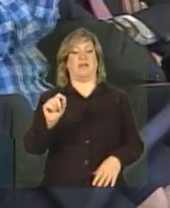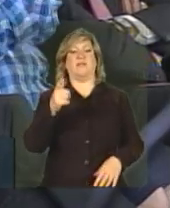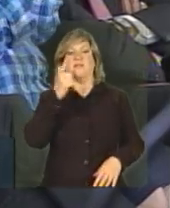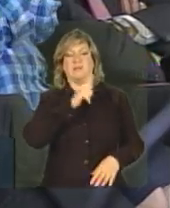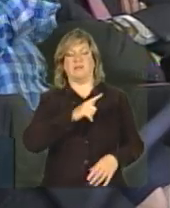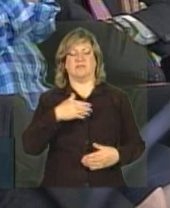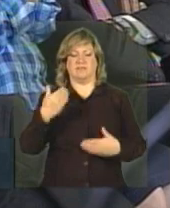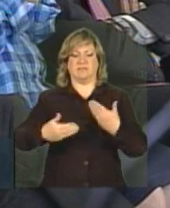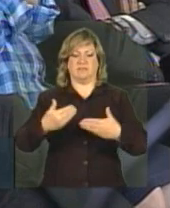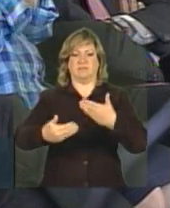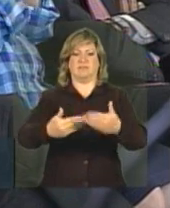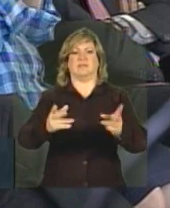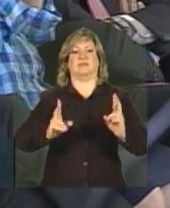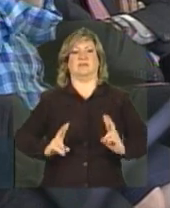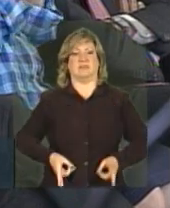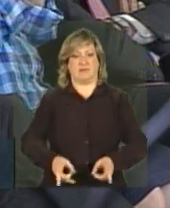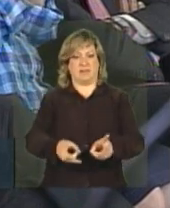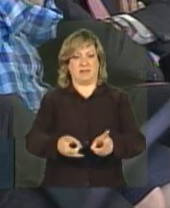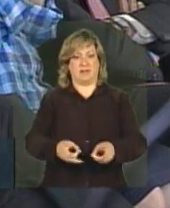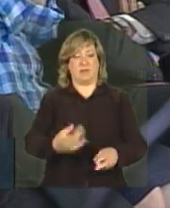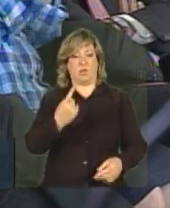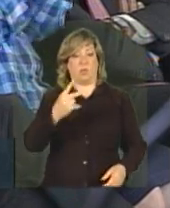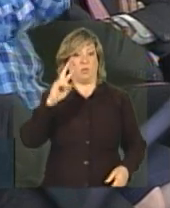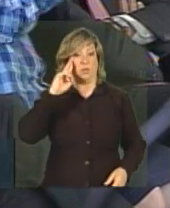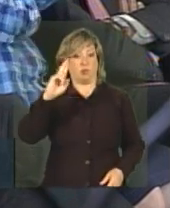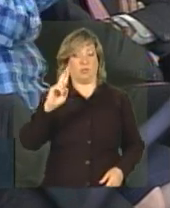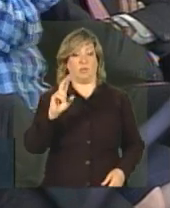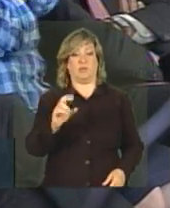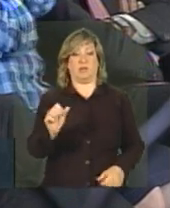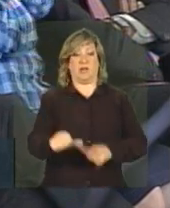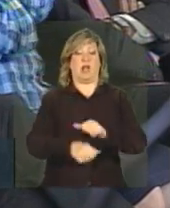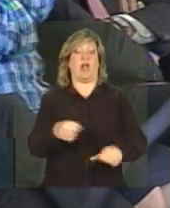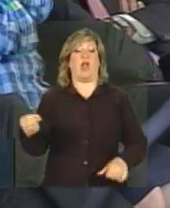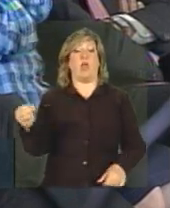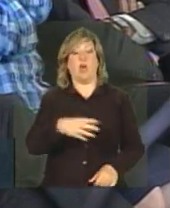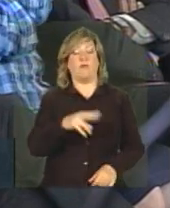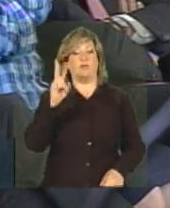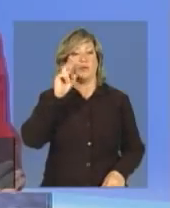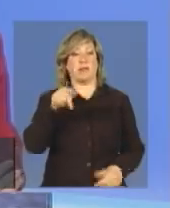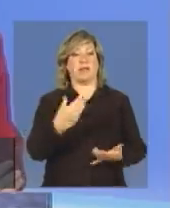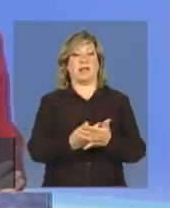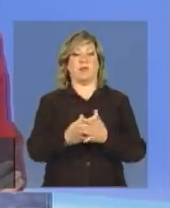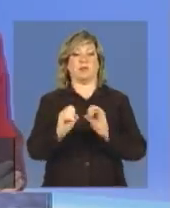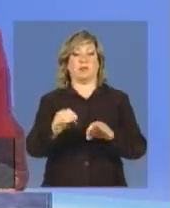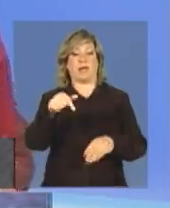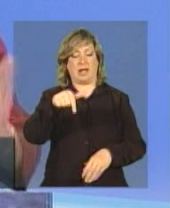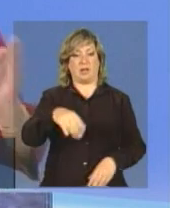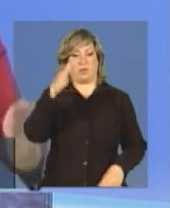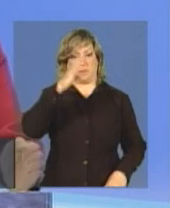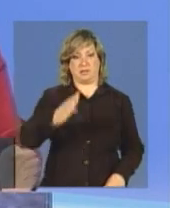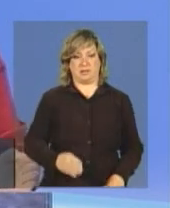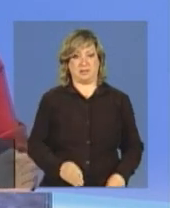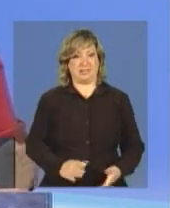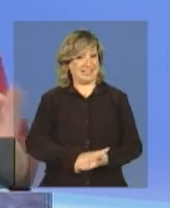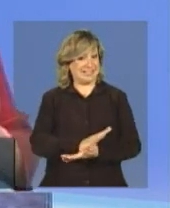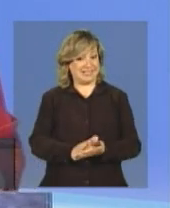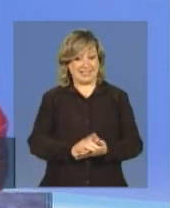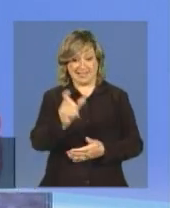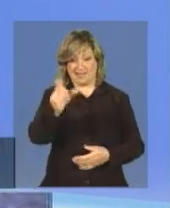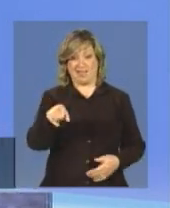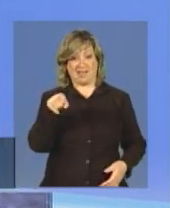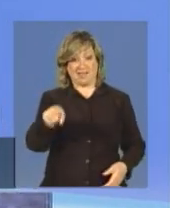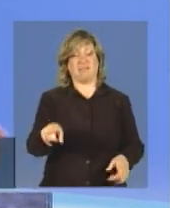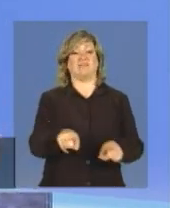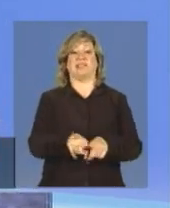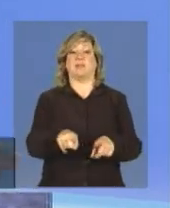sendo sistematicamente um dos líderes da renovação da questão educacional no Brasil. Sem ele,